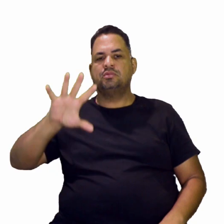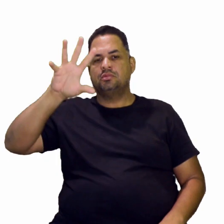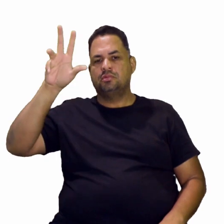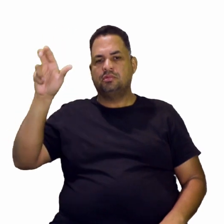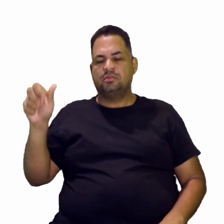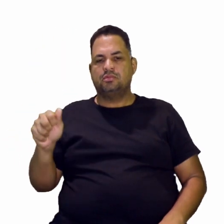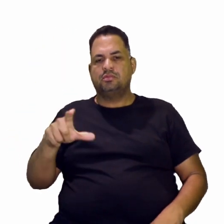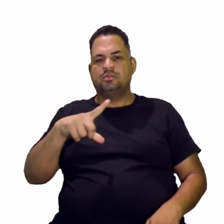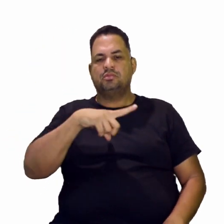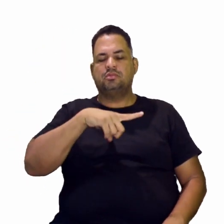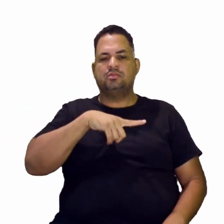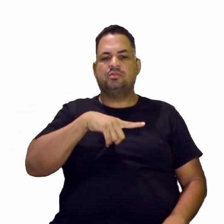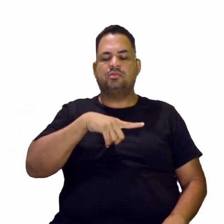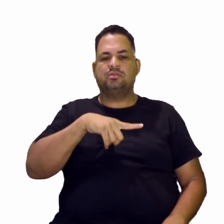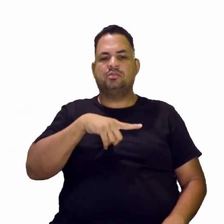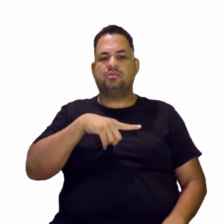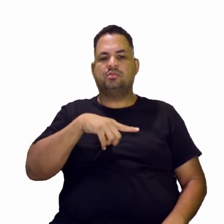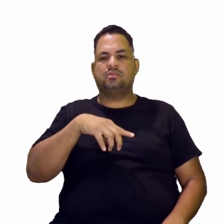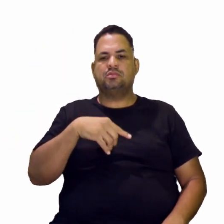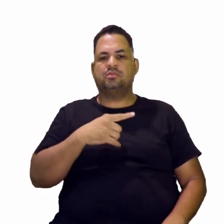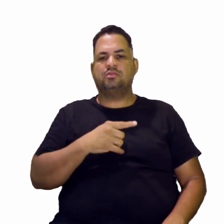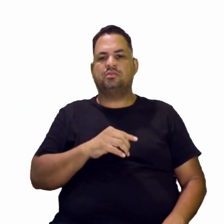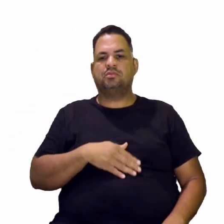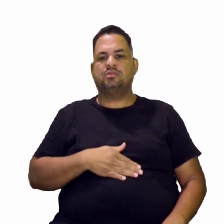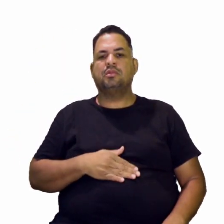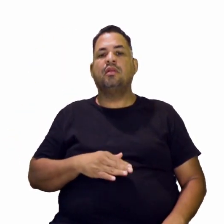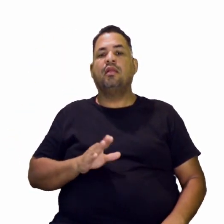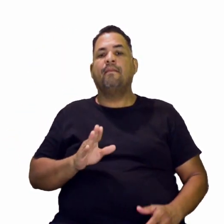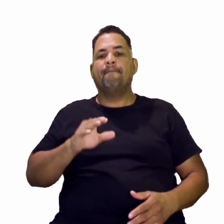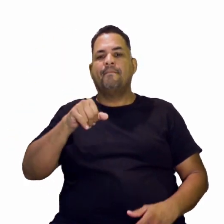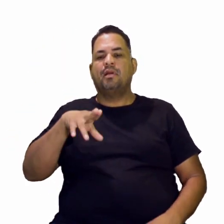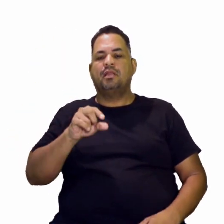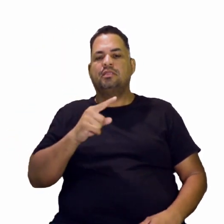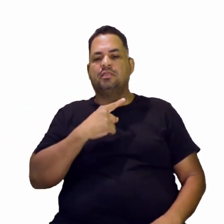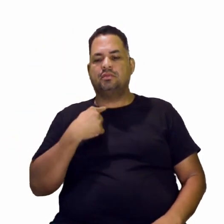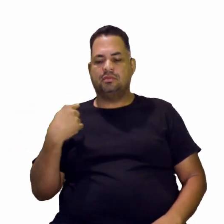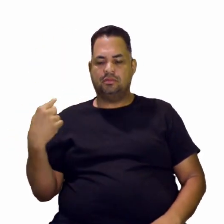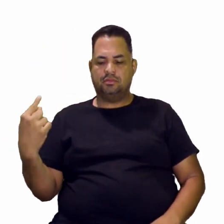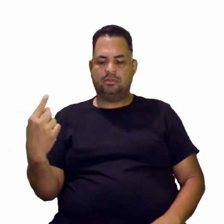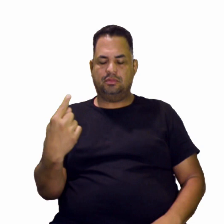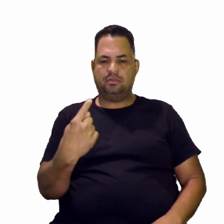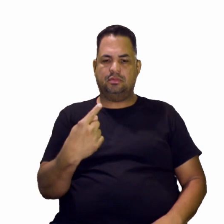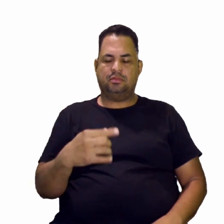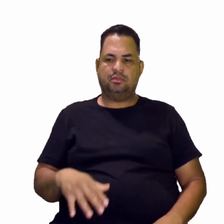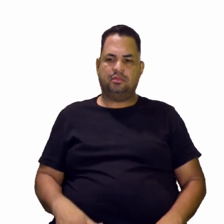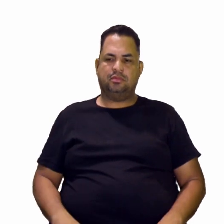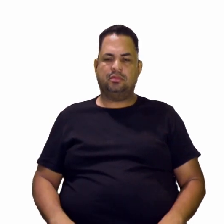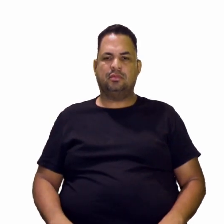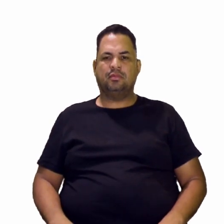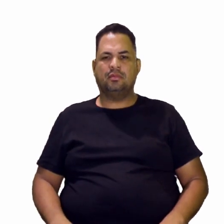mares, geralmente, eles estão ao redor do continente, né? A gente